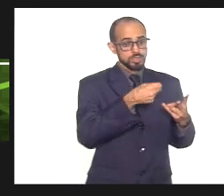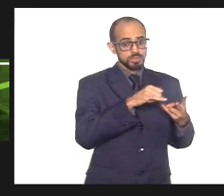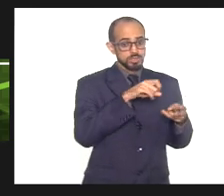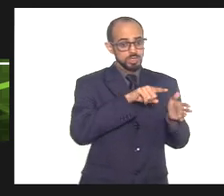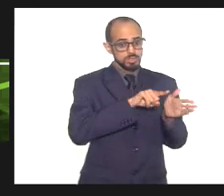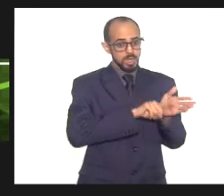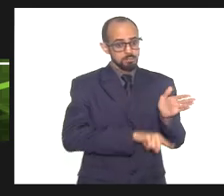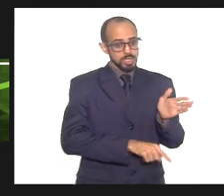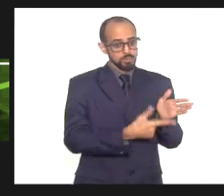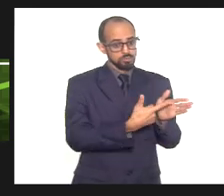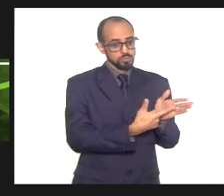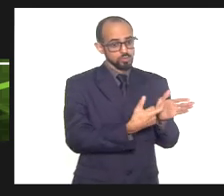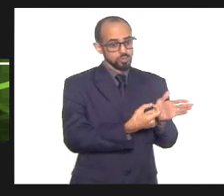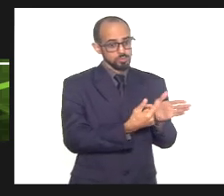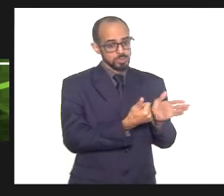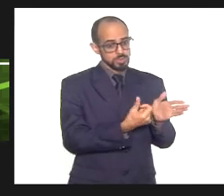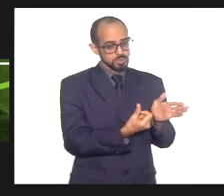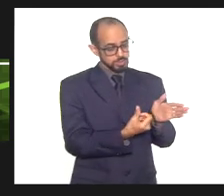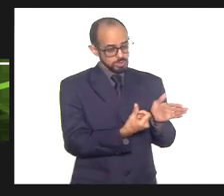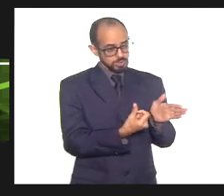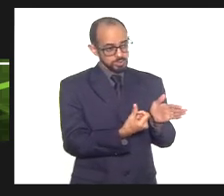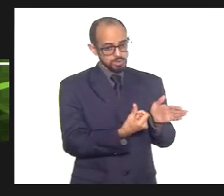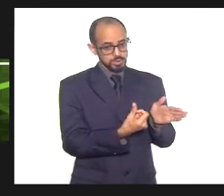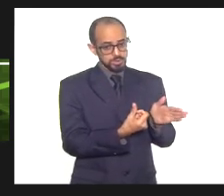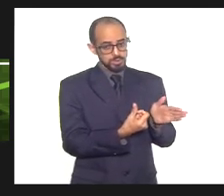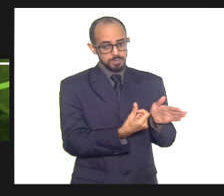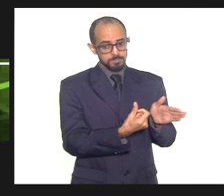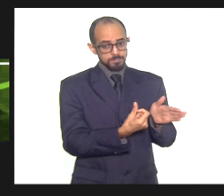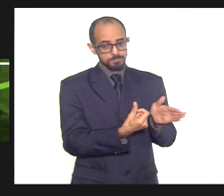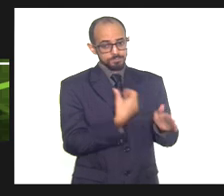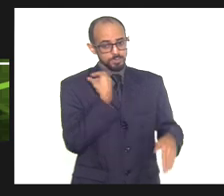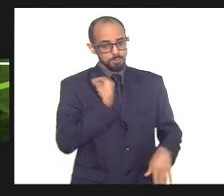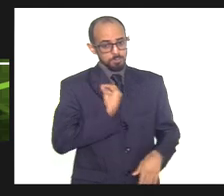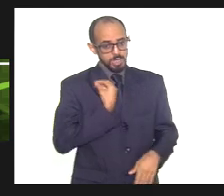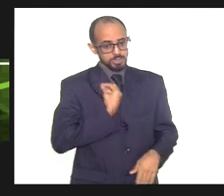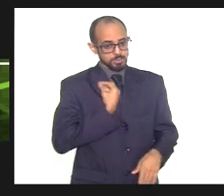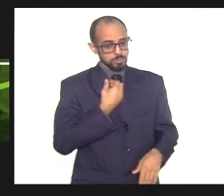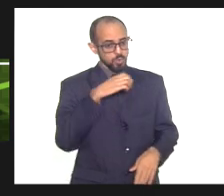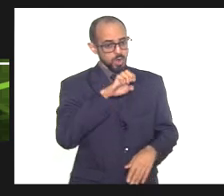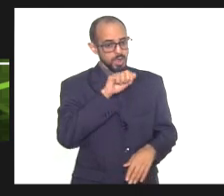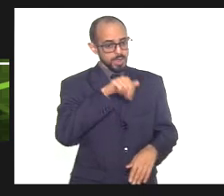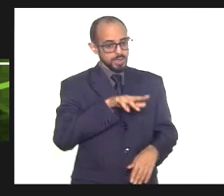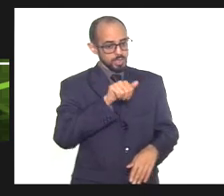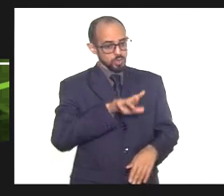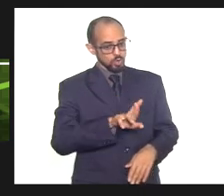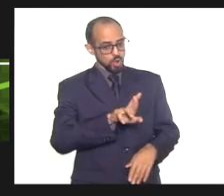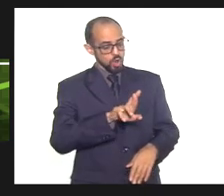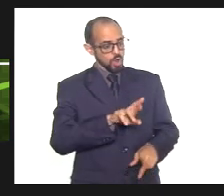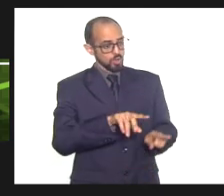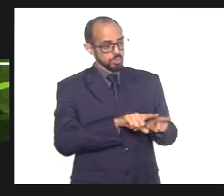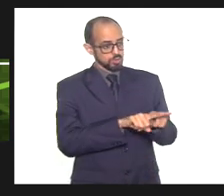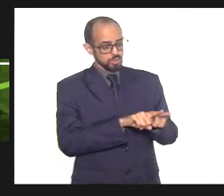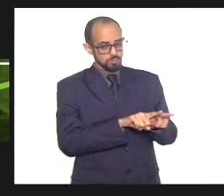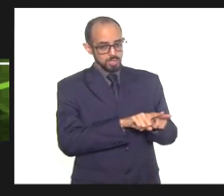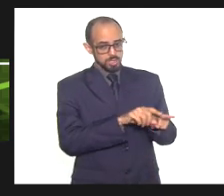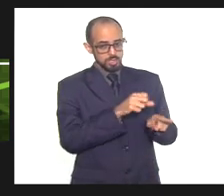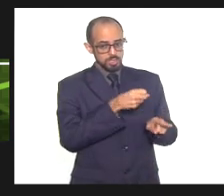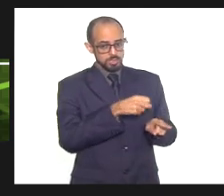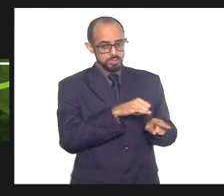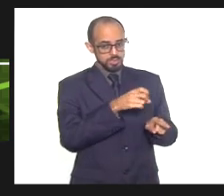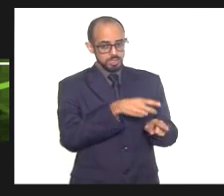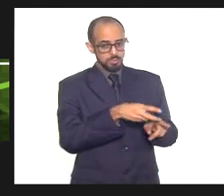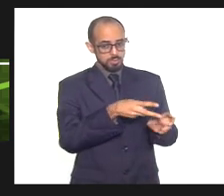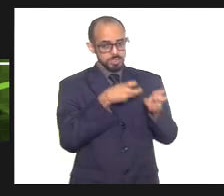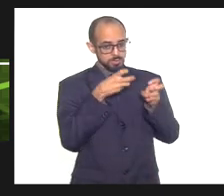de 2016 teve a participação da Equinor, e tendo em vista que há